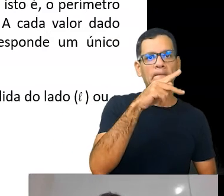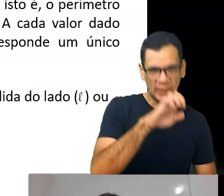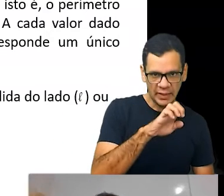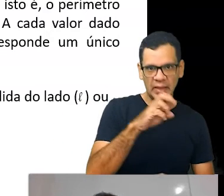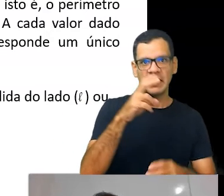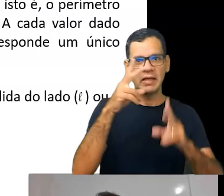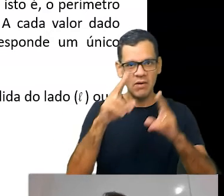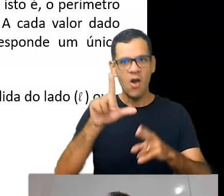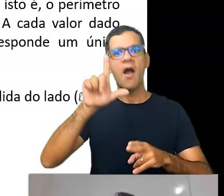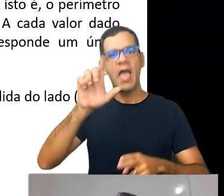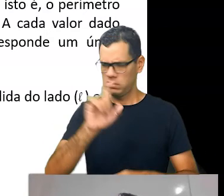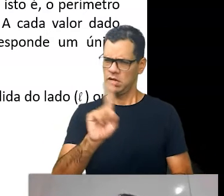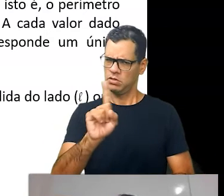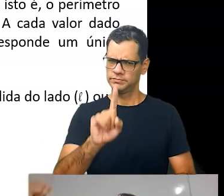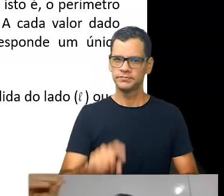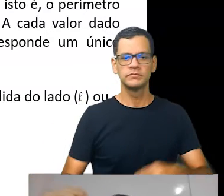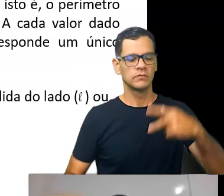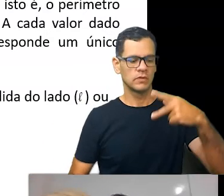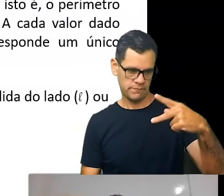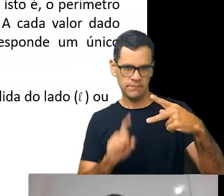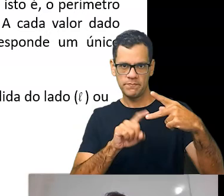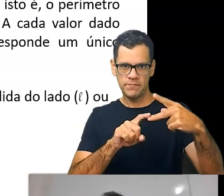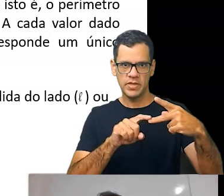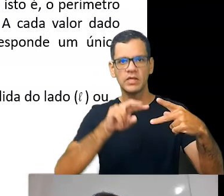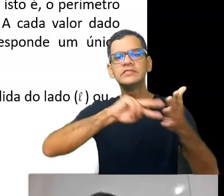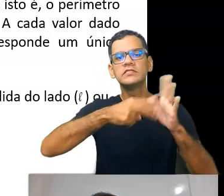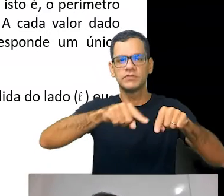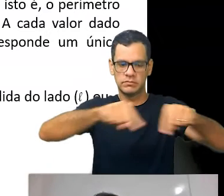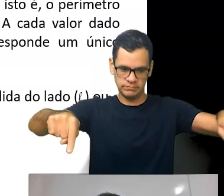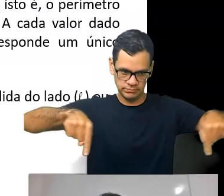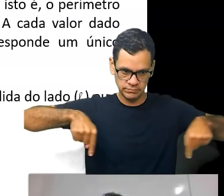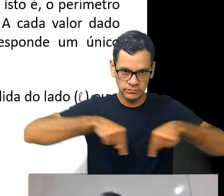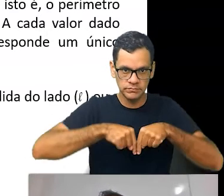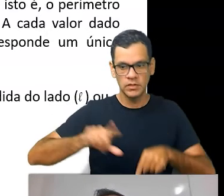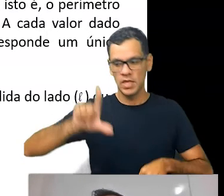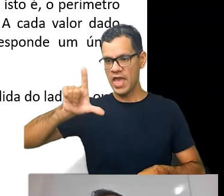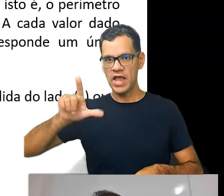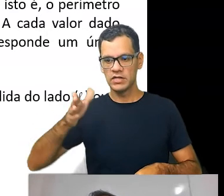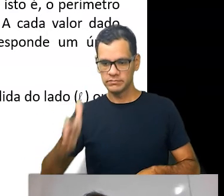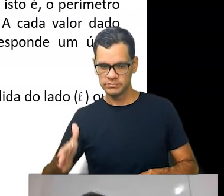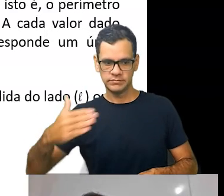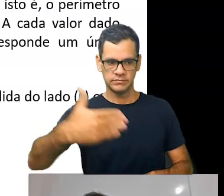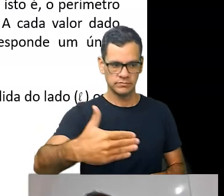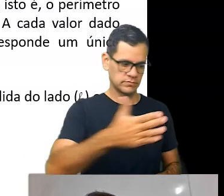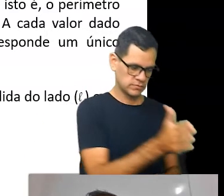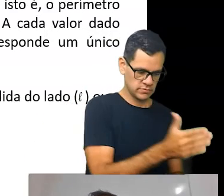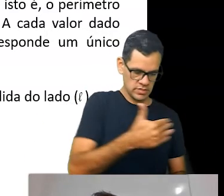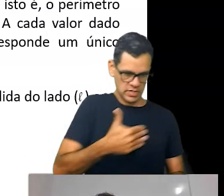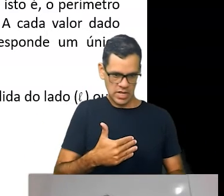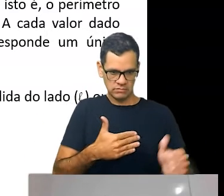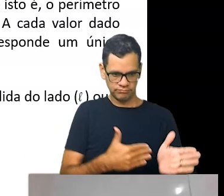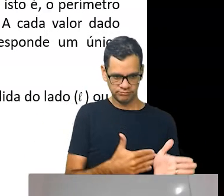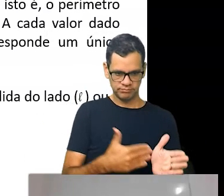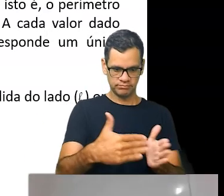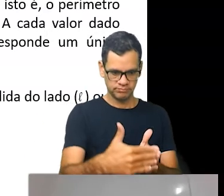português perímetro, a gente põe letras para simbolizar alguma coisa. Neste caso, o P significa perímetro e L é a medida do lado.